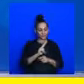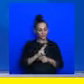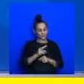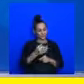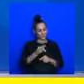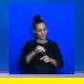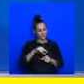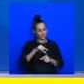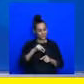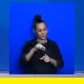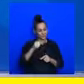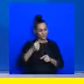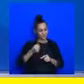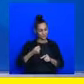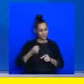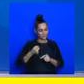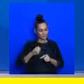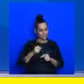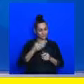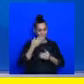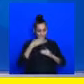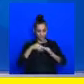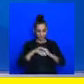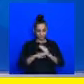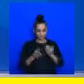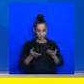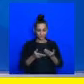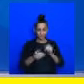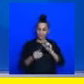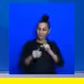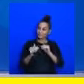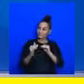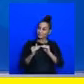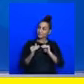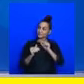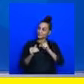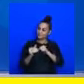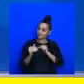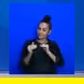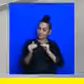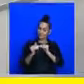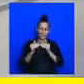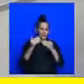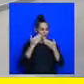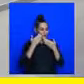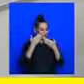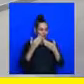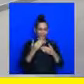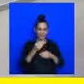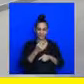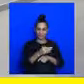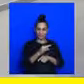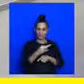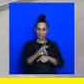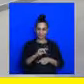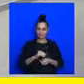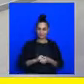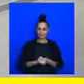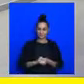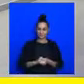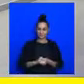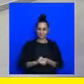Senhoras auditoras, confirma os números sorteados da Time Mania? Sim, confirmo. Sim, confirmo. Obrigado pelas